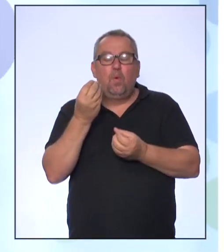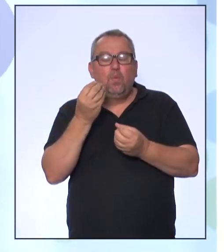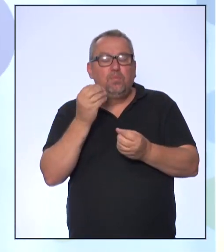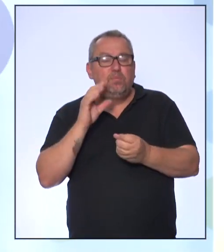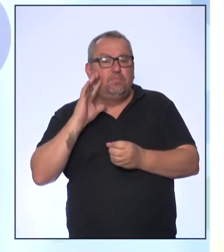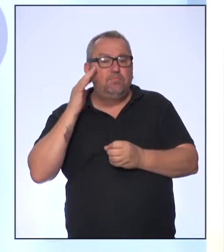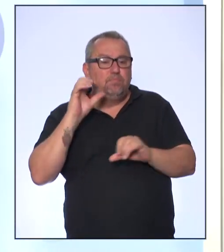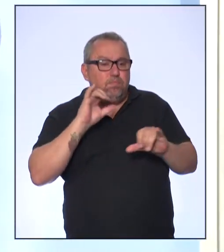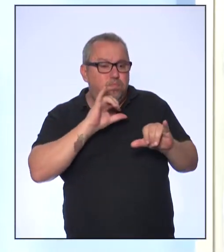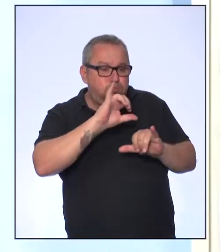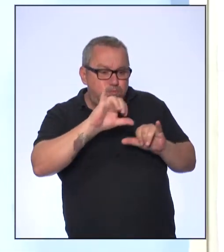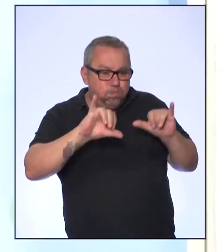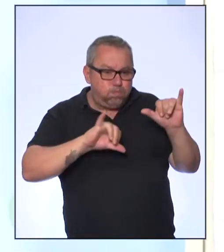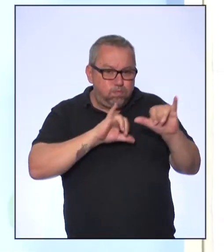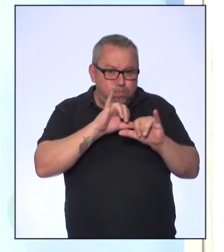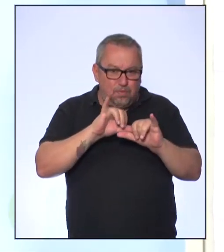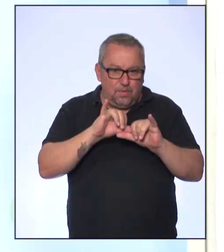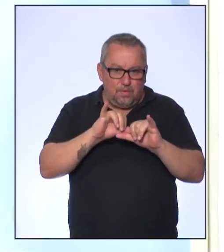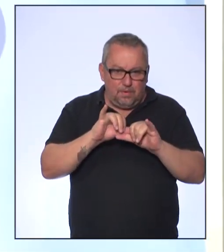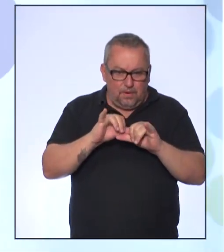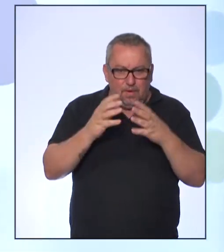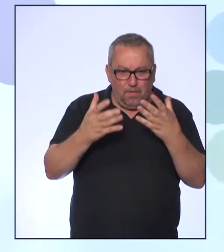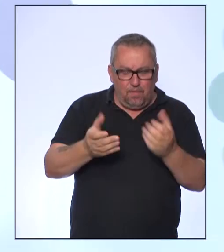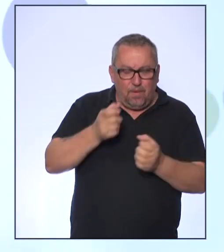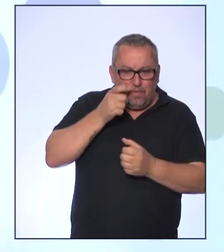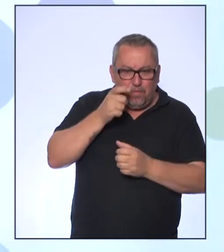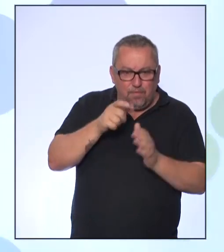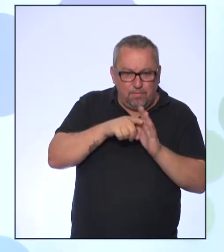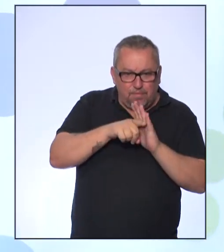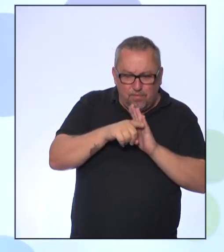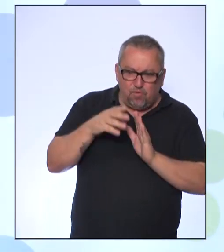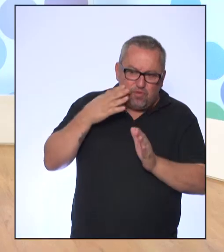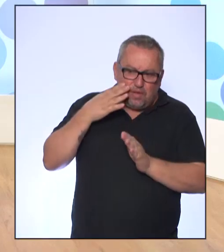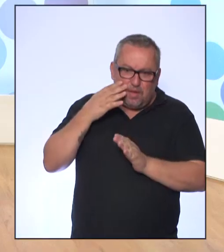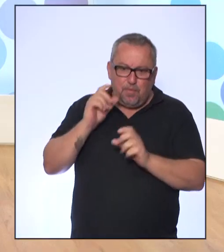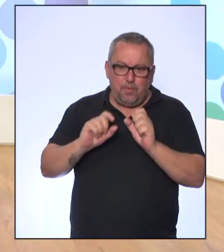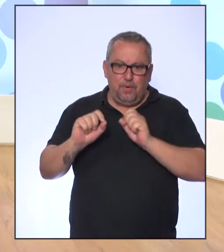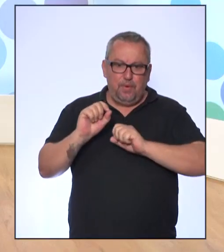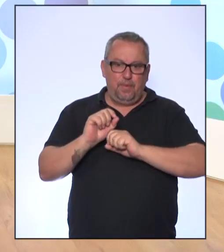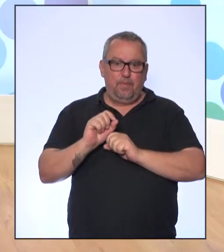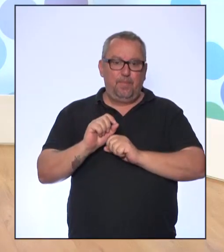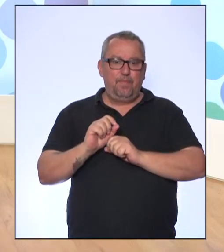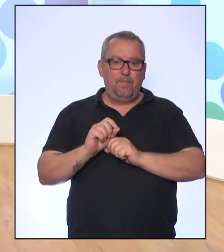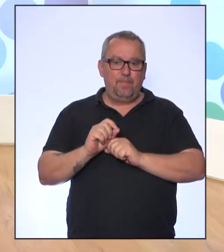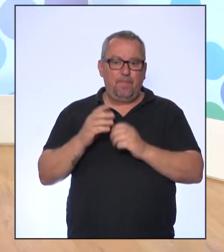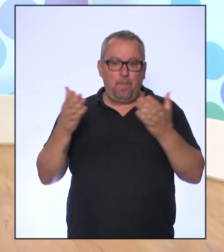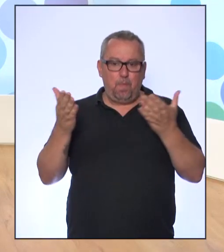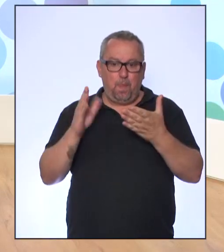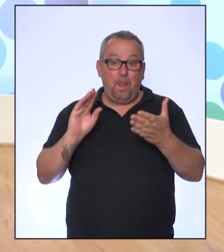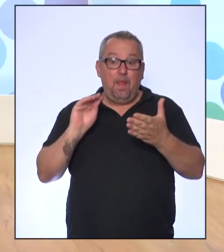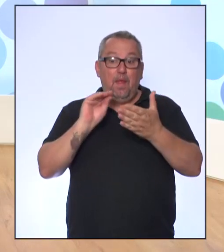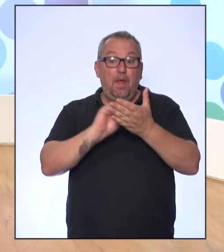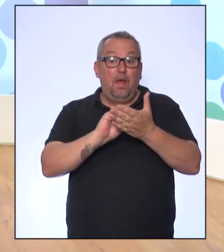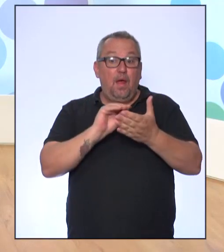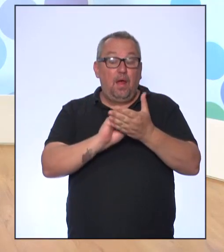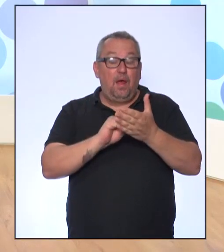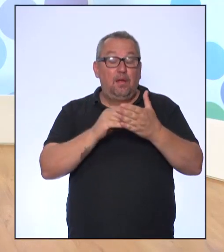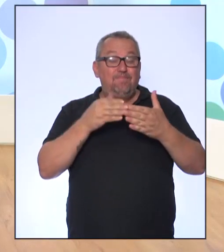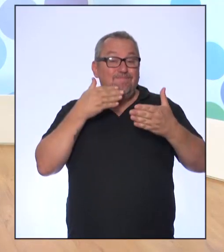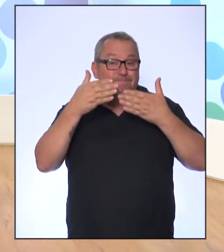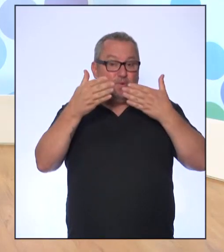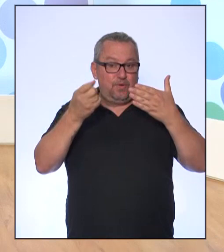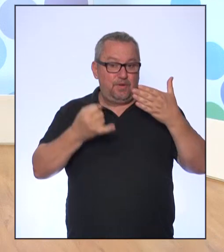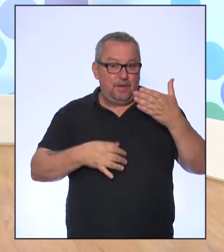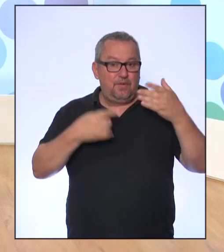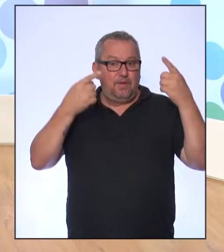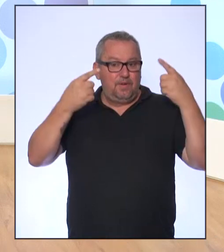reações químicas. Vamos investigar o que eles já sabem, Probete? Vamos sim. Nós vamos Então, colocar umas perguntas de desafio para